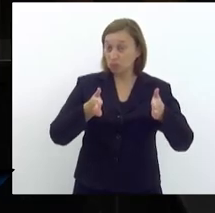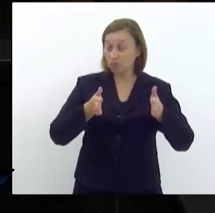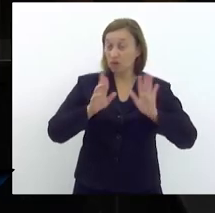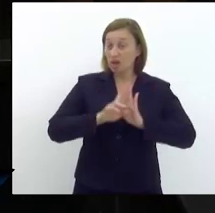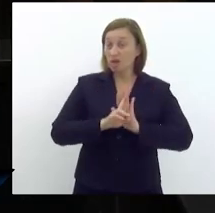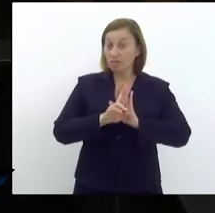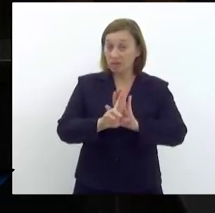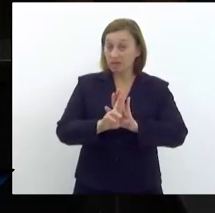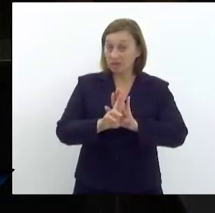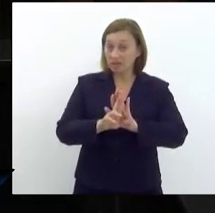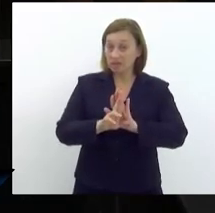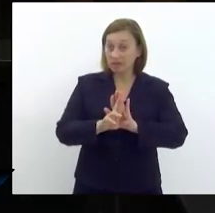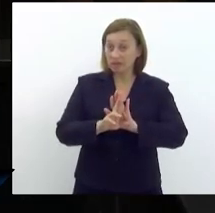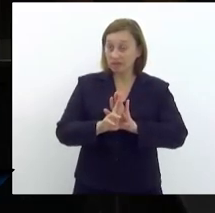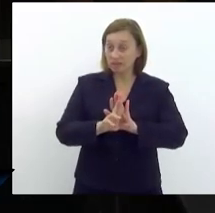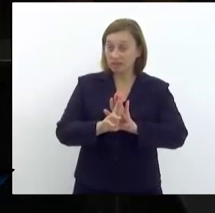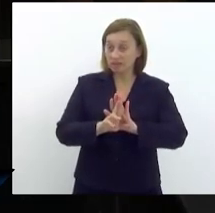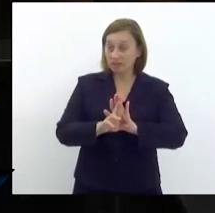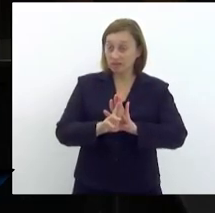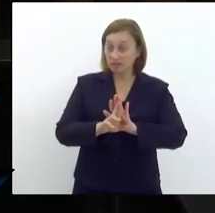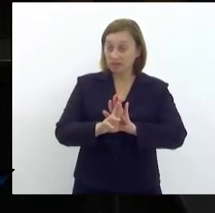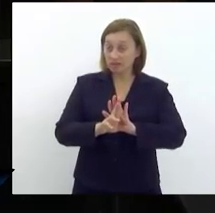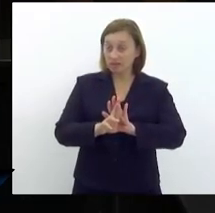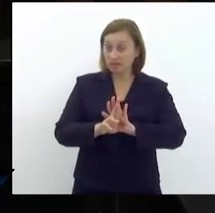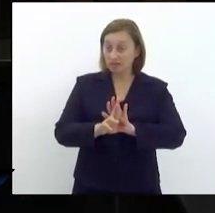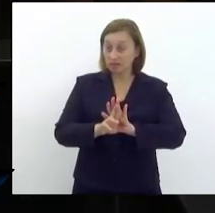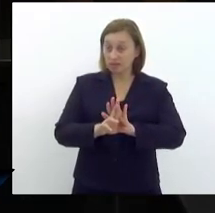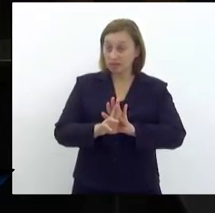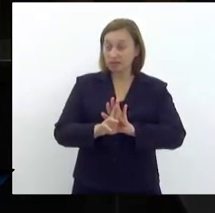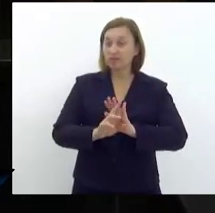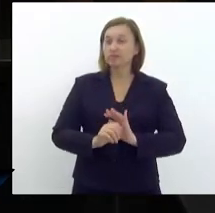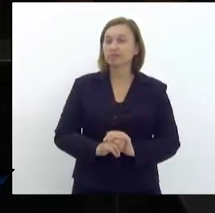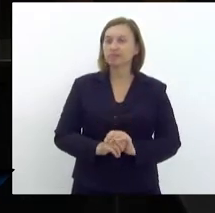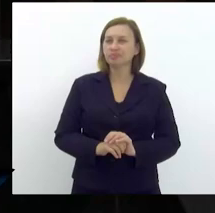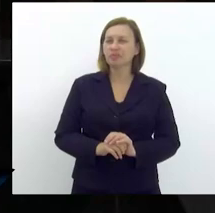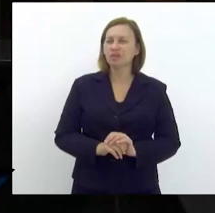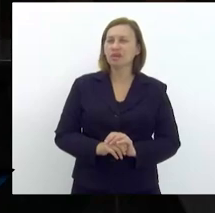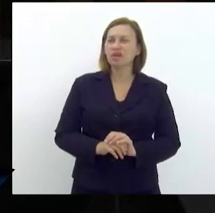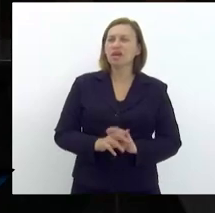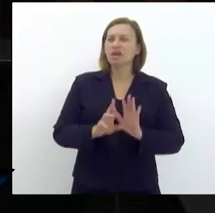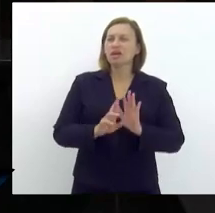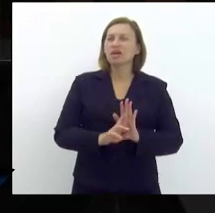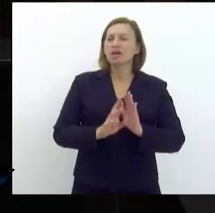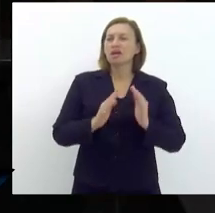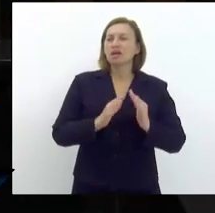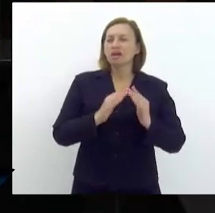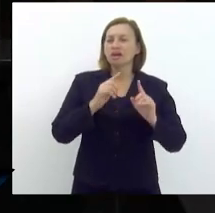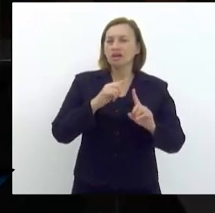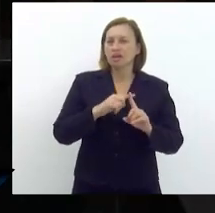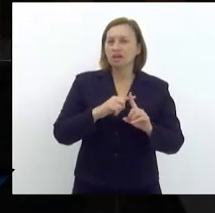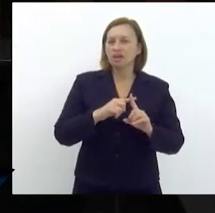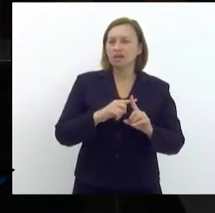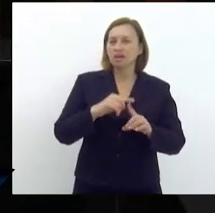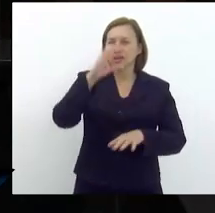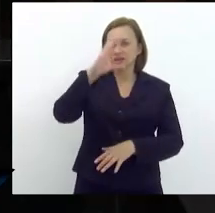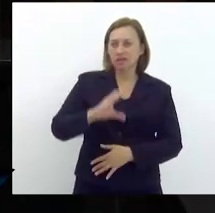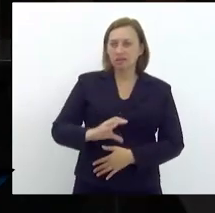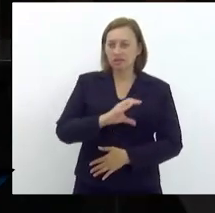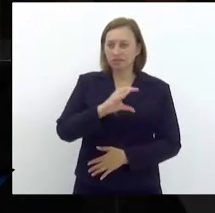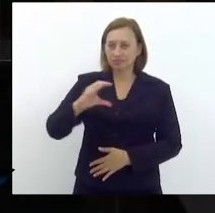representavam uma alavan guardista da Igreja Católica Apostólica Romana